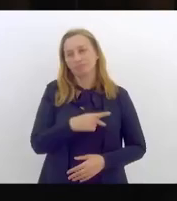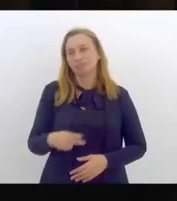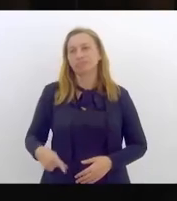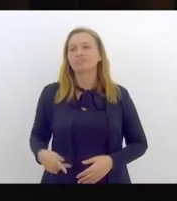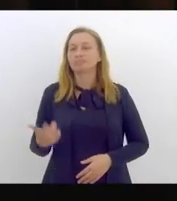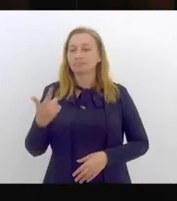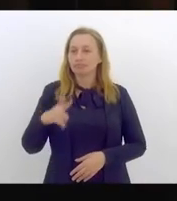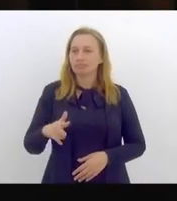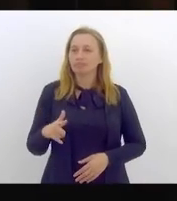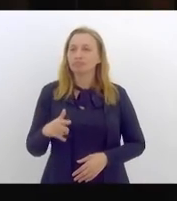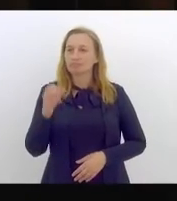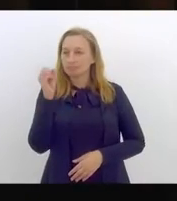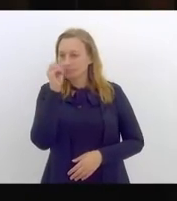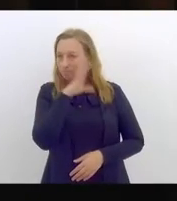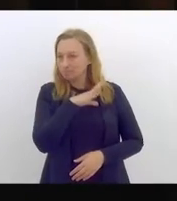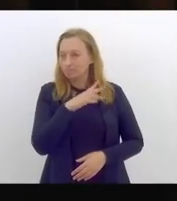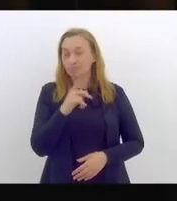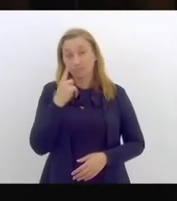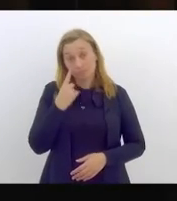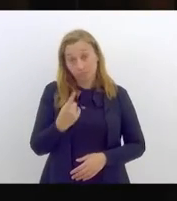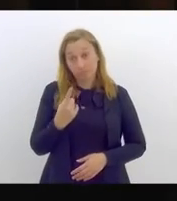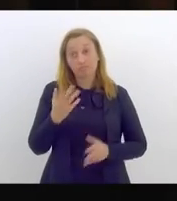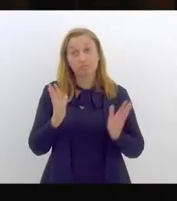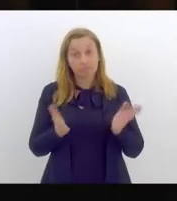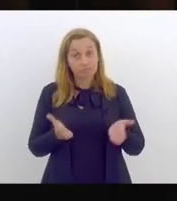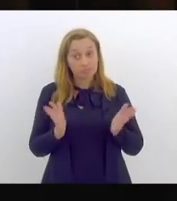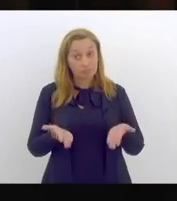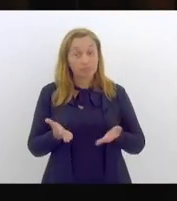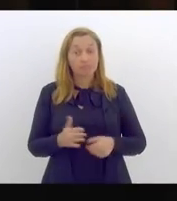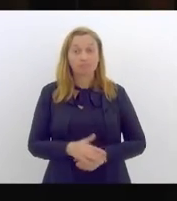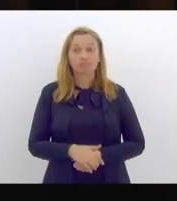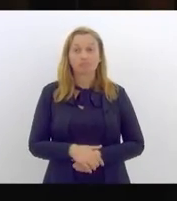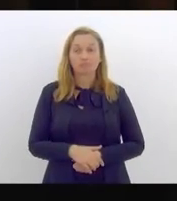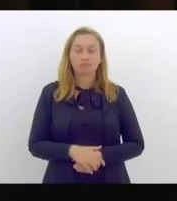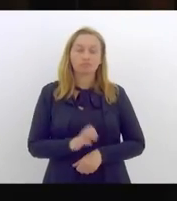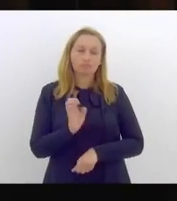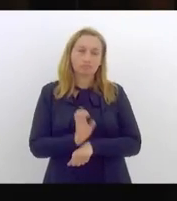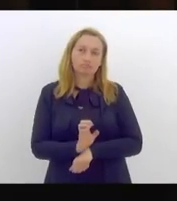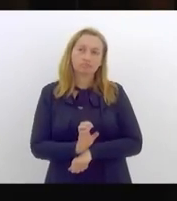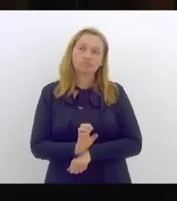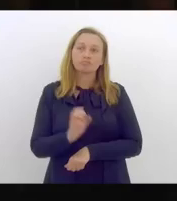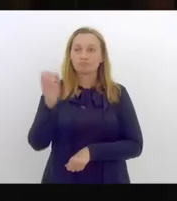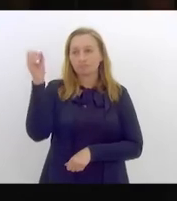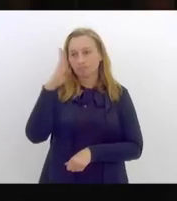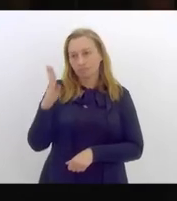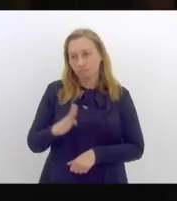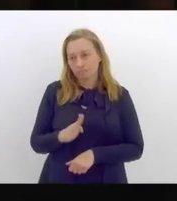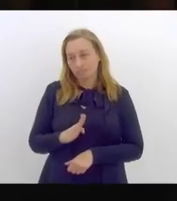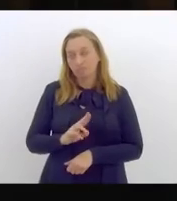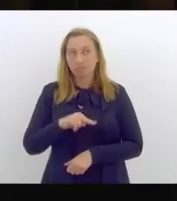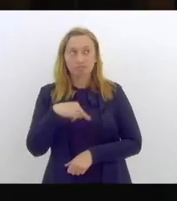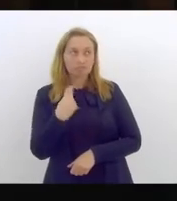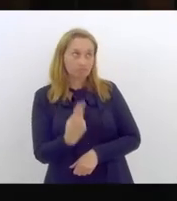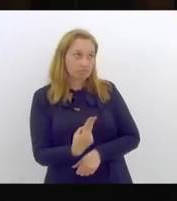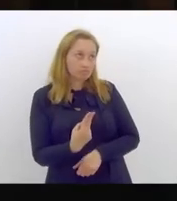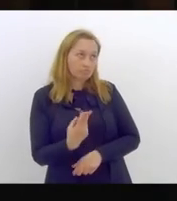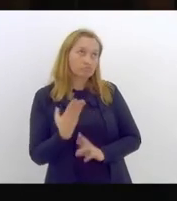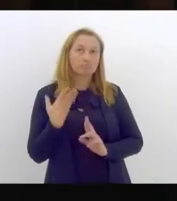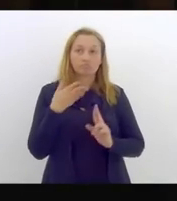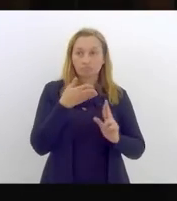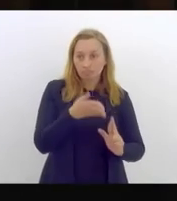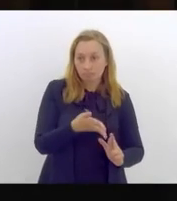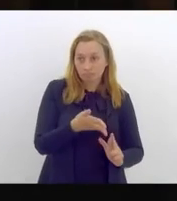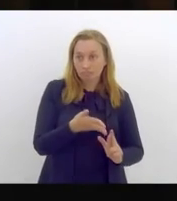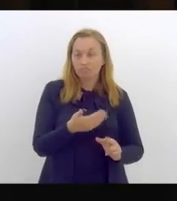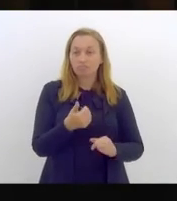mais um dos absurdos que vemos hoje no Estado brasileiro, ou referente